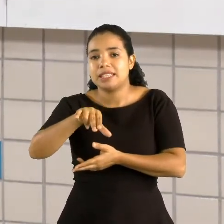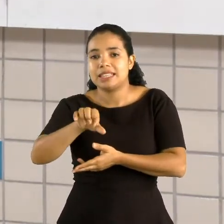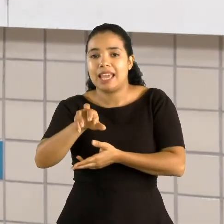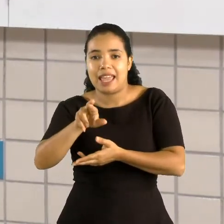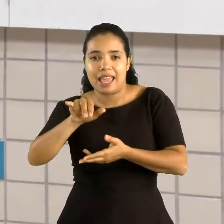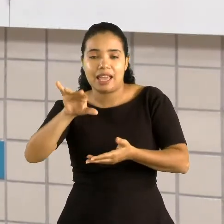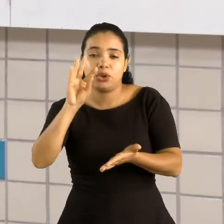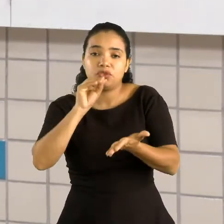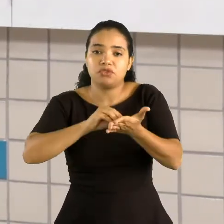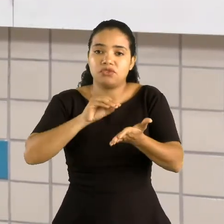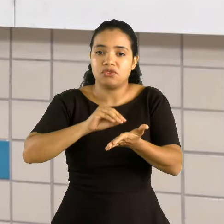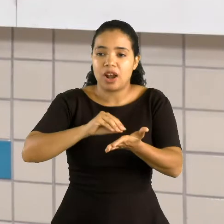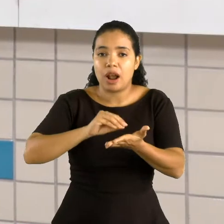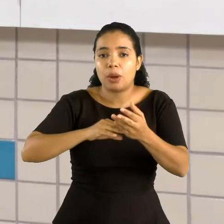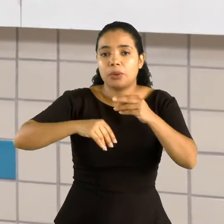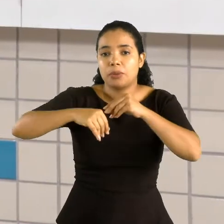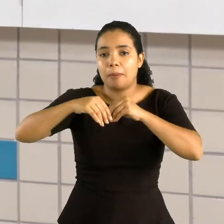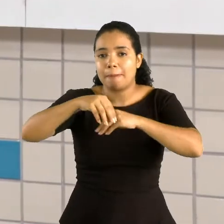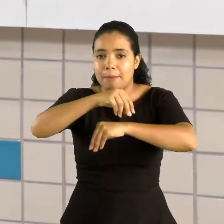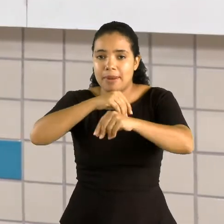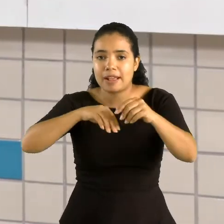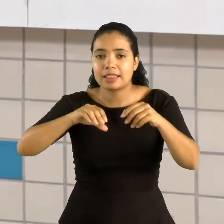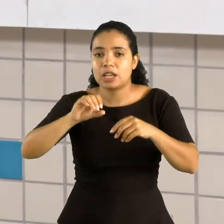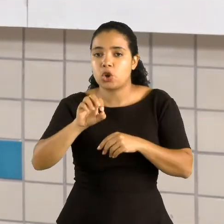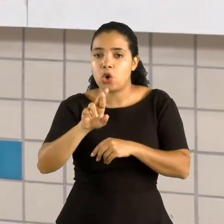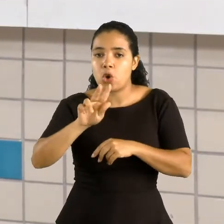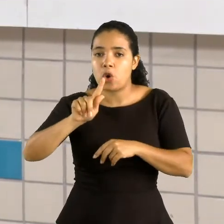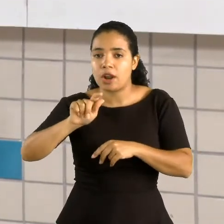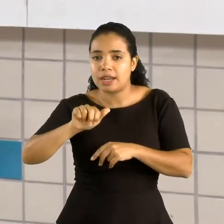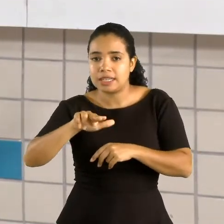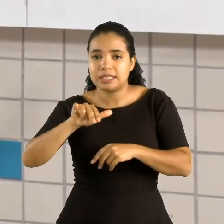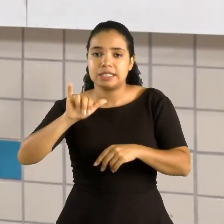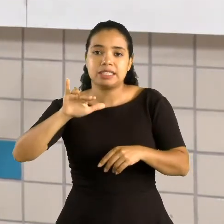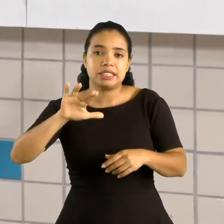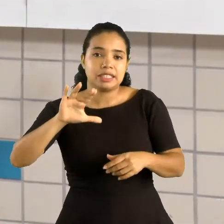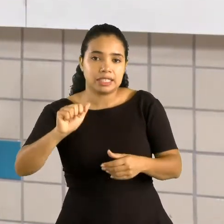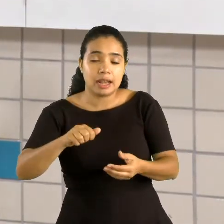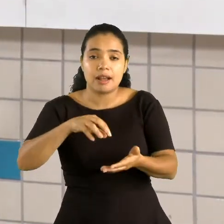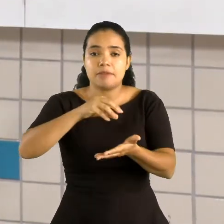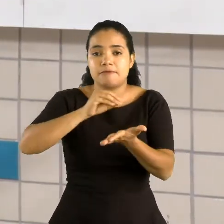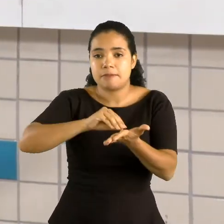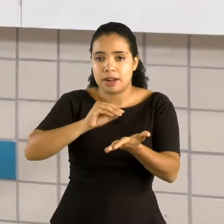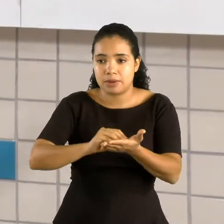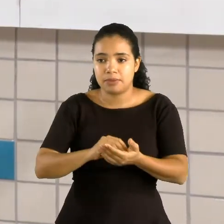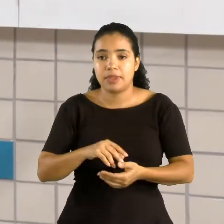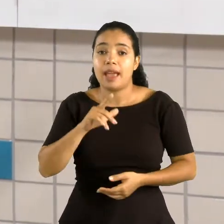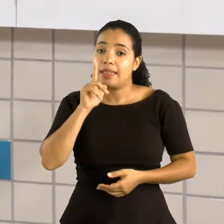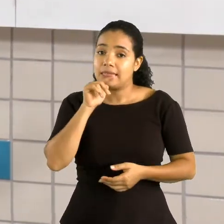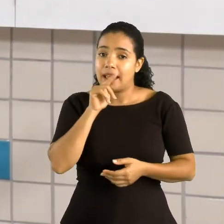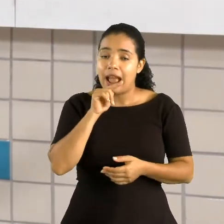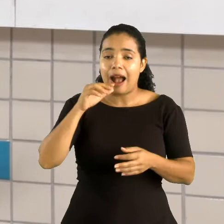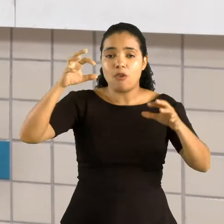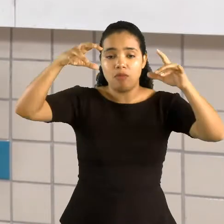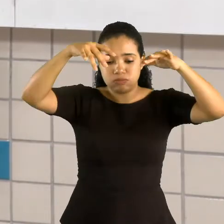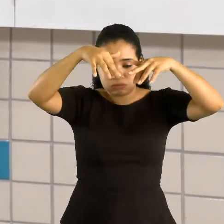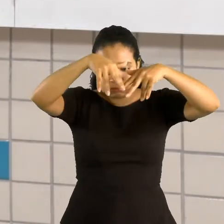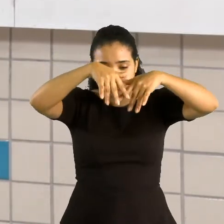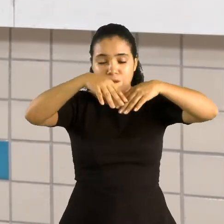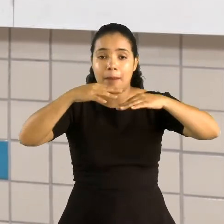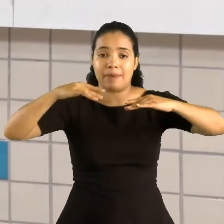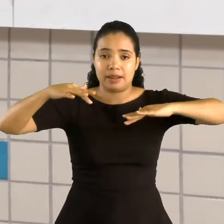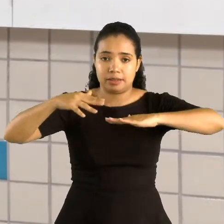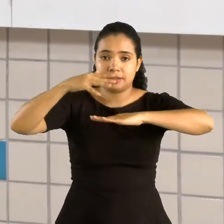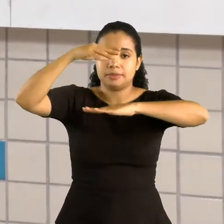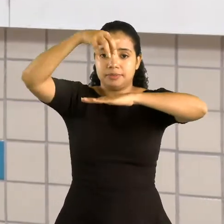mais suscetível à água? Lembra que ele recebe uma quantidade maior de água, a água passa com mais facilidade por ele, o